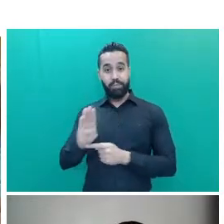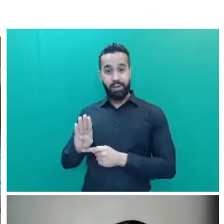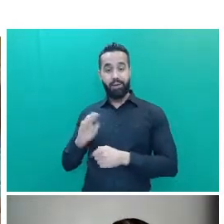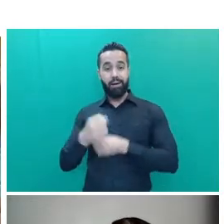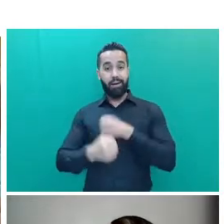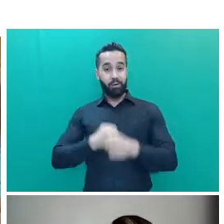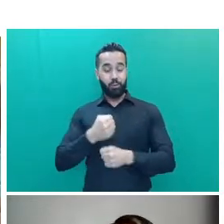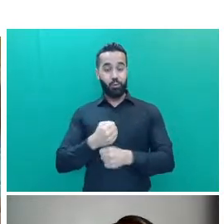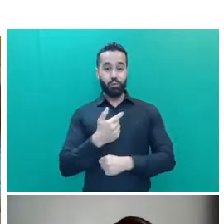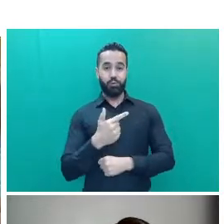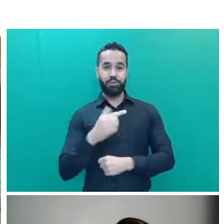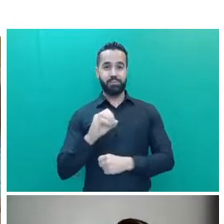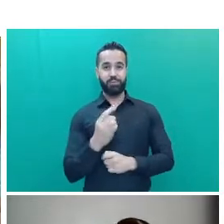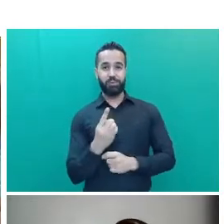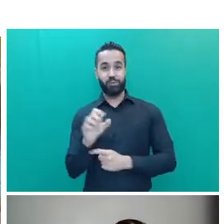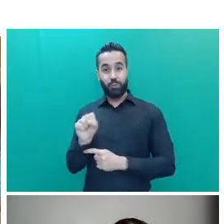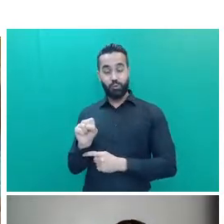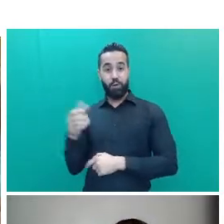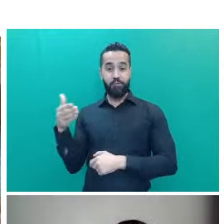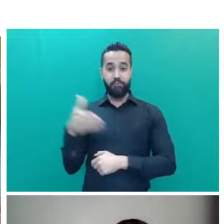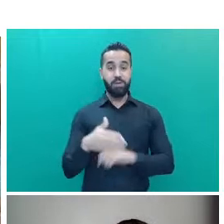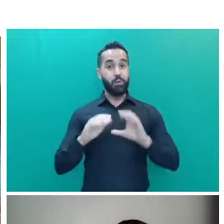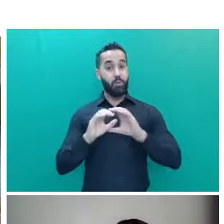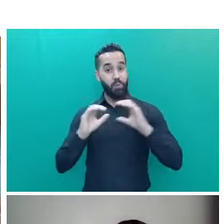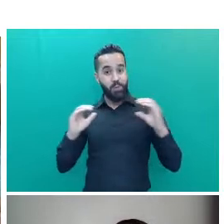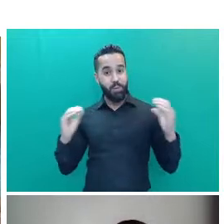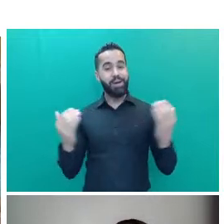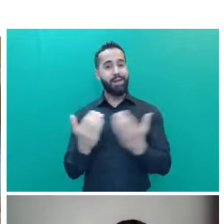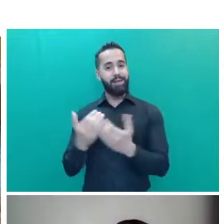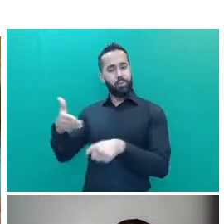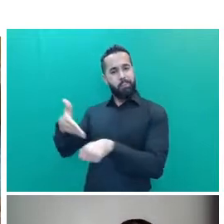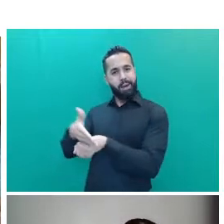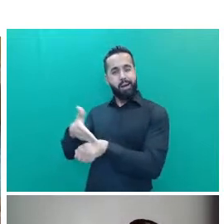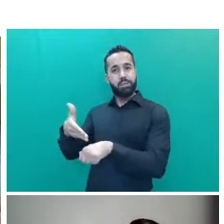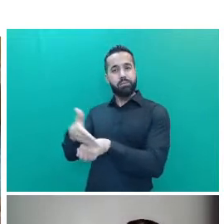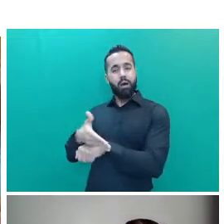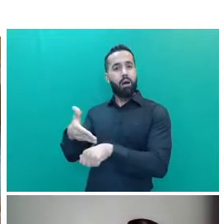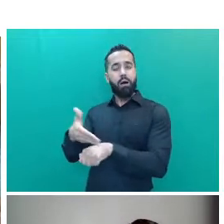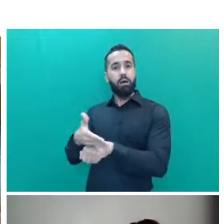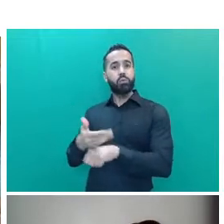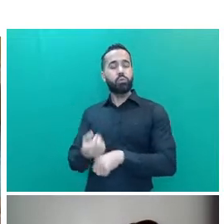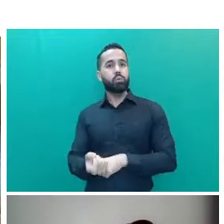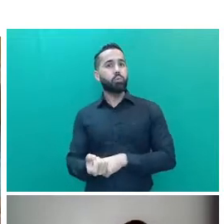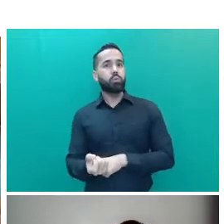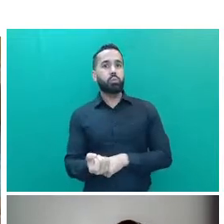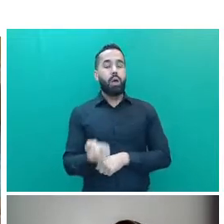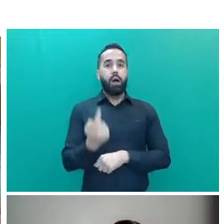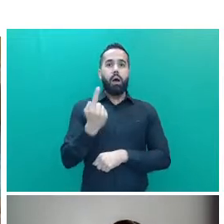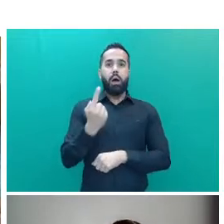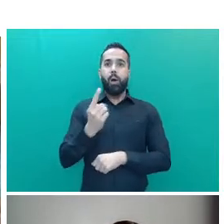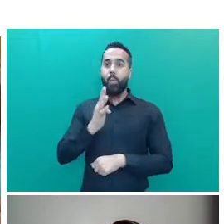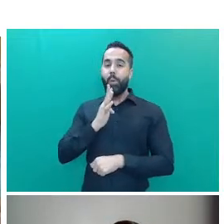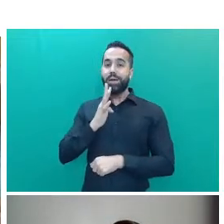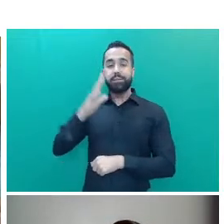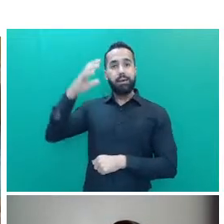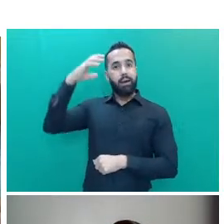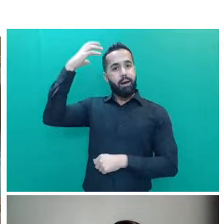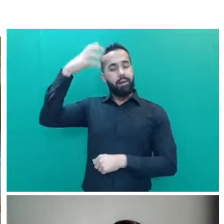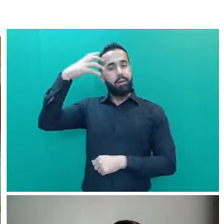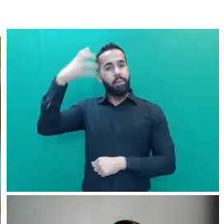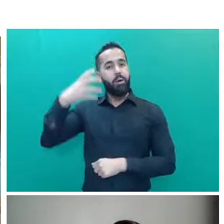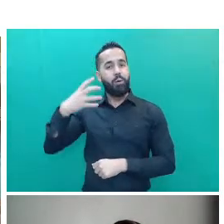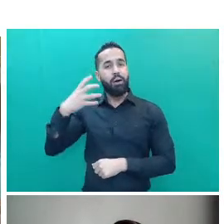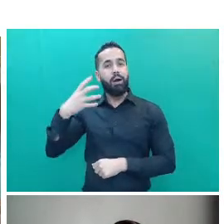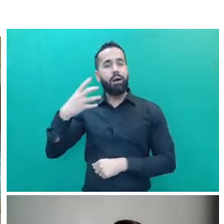de um congresso e ali, do nada, assim, né, conheci a Anabel, passava na cabeça, óbvio, nossa,